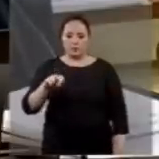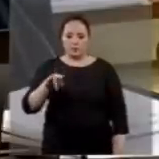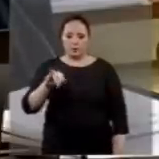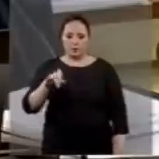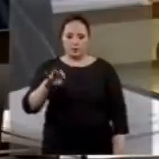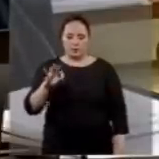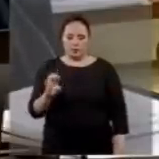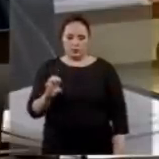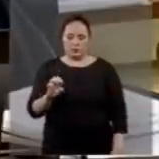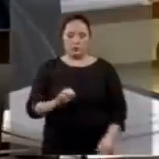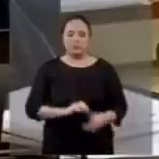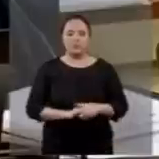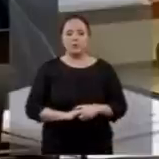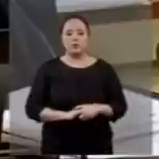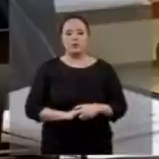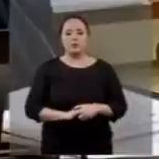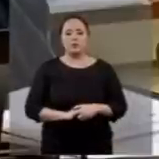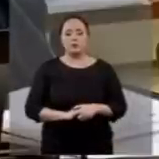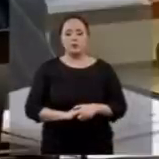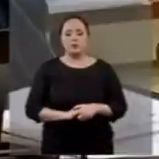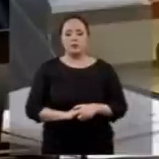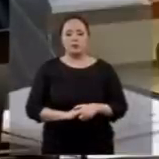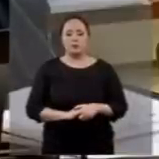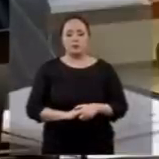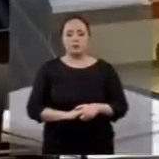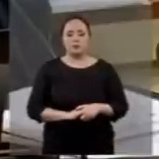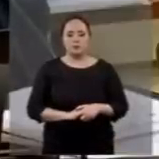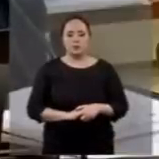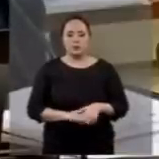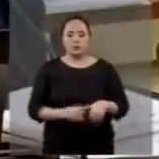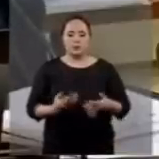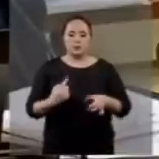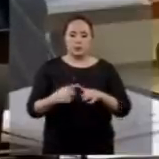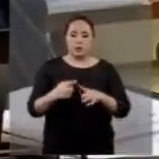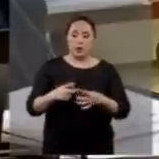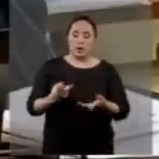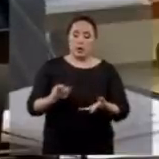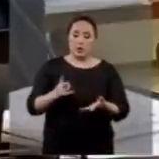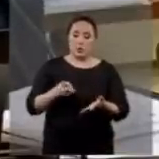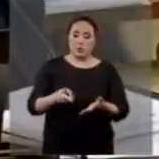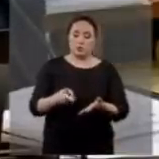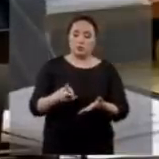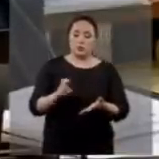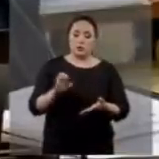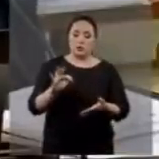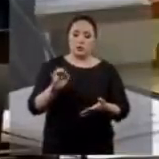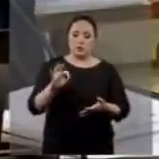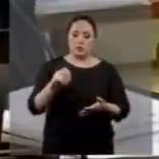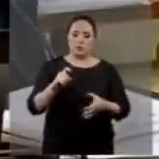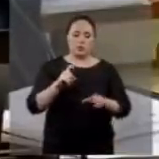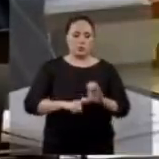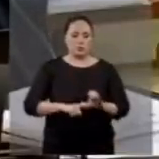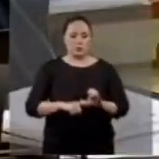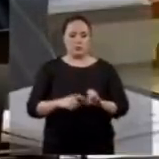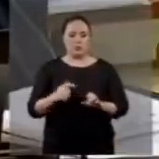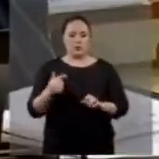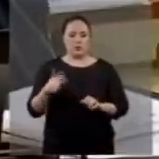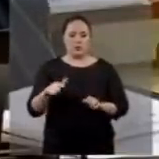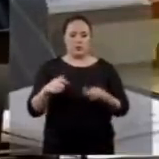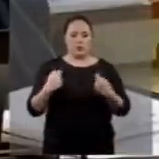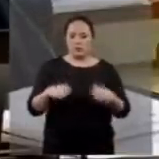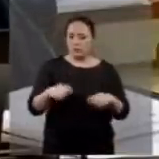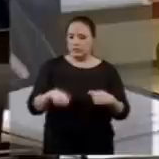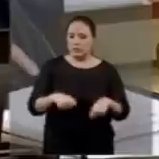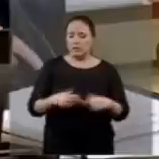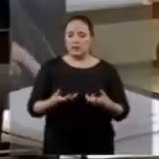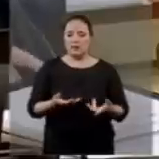prático, mas se é prático, prático é julgar precedente, porque continua o efeito suspensivo. Então, não haveria